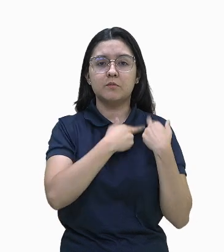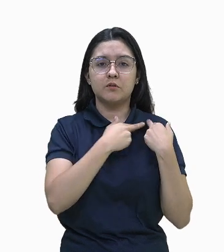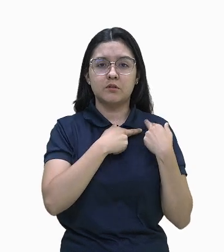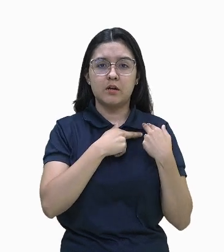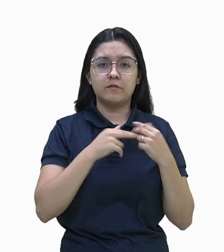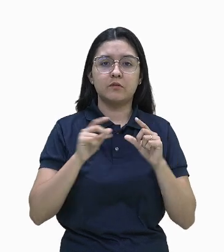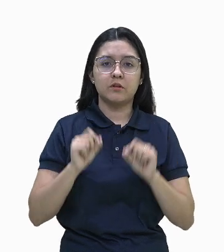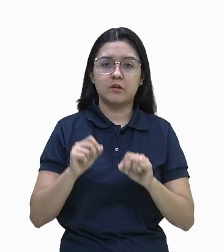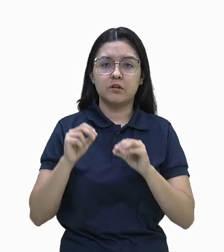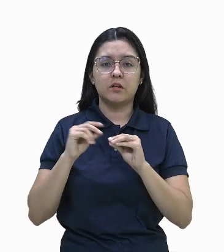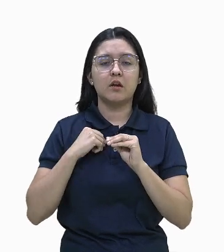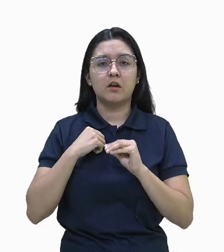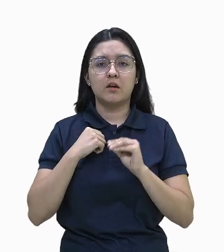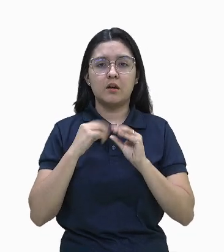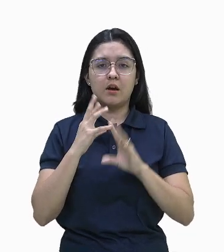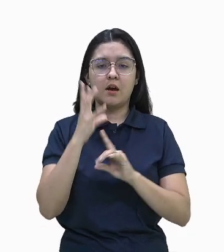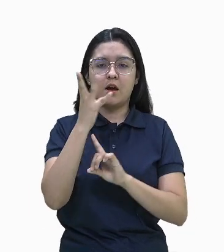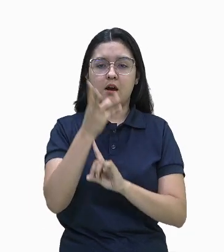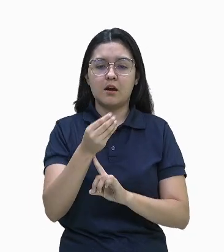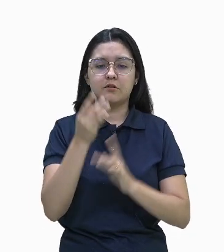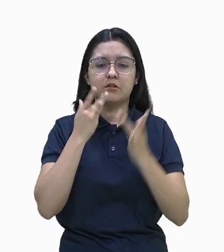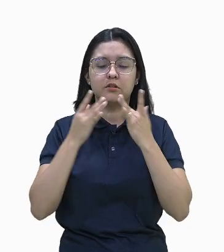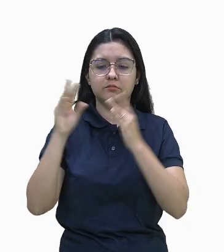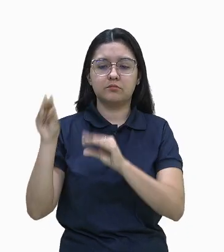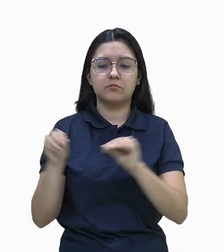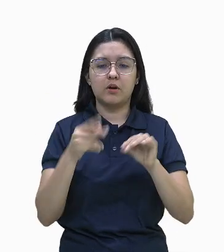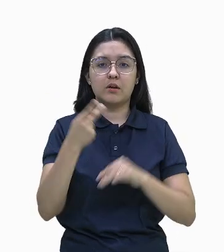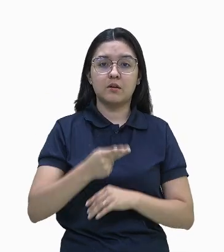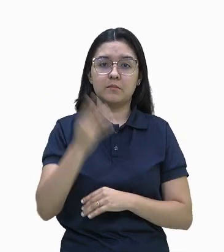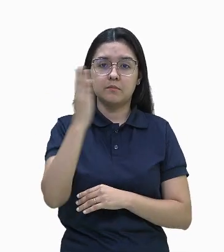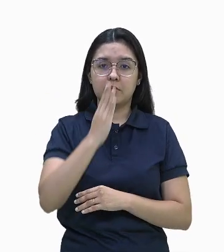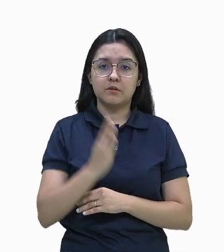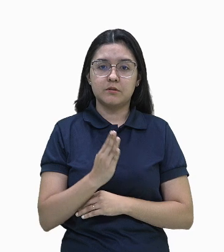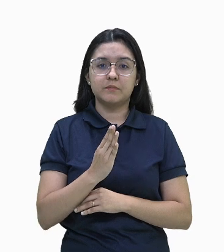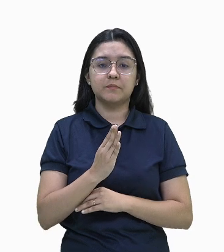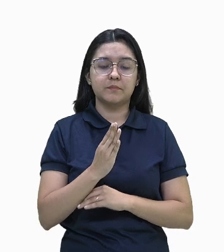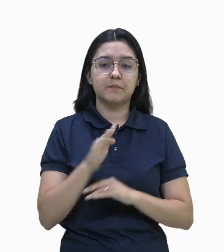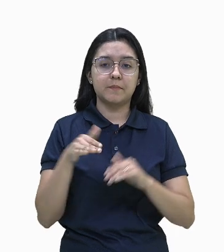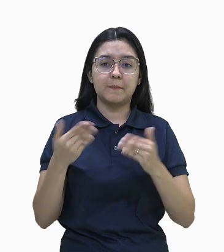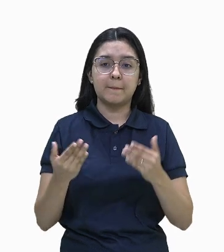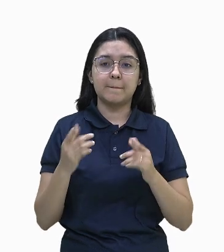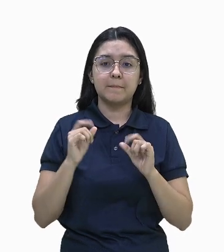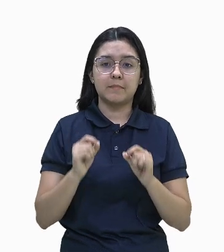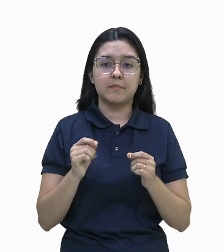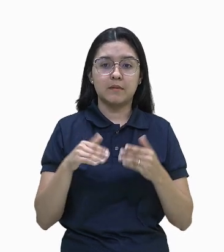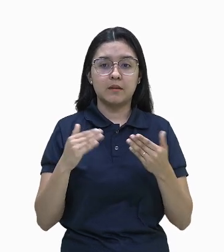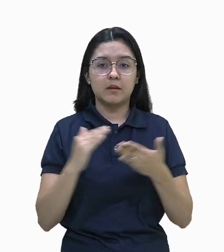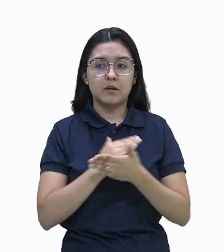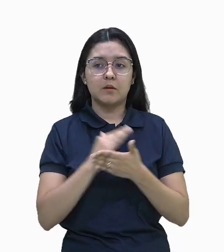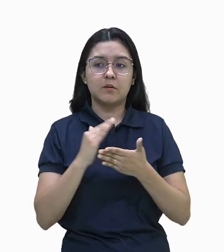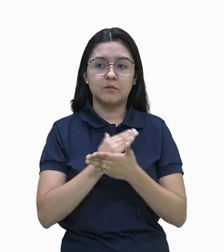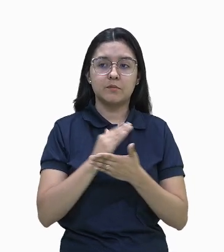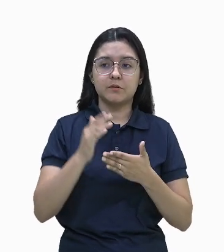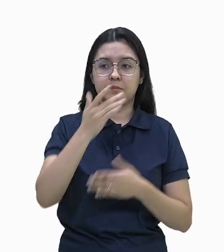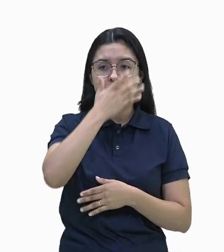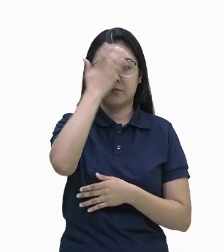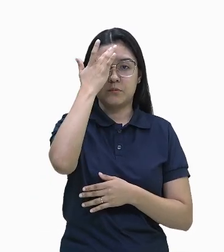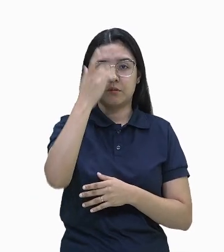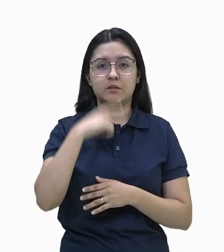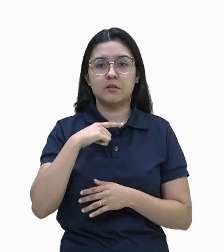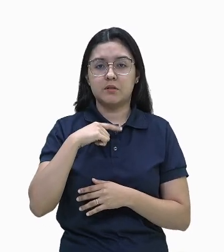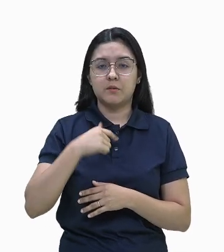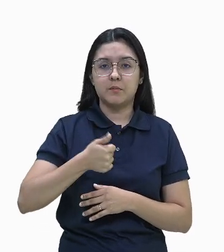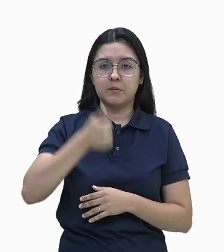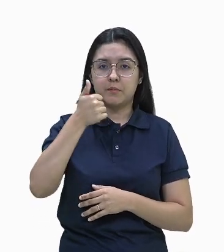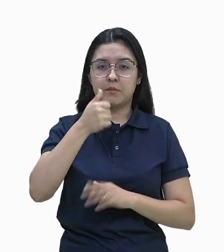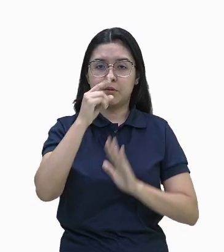para as terras brasileiras. Então, José de Anchieta, que ele é, por muitos, considerado o primeiro dramaturgo do país, ele traz